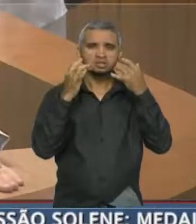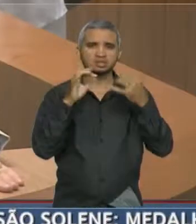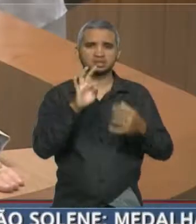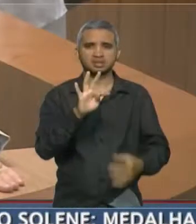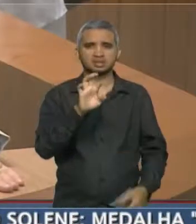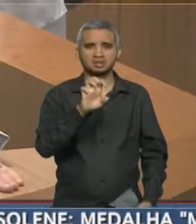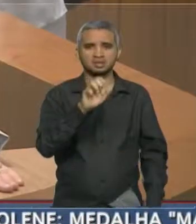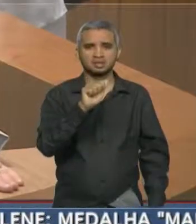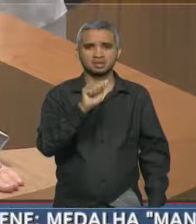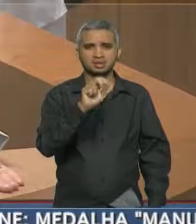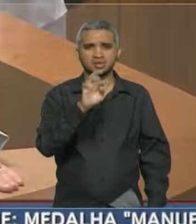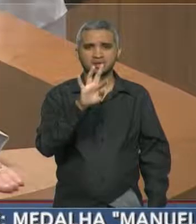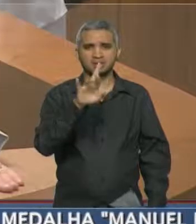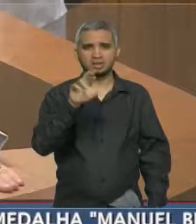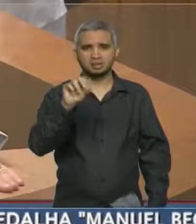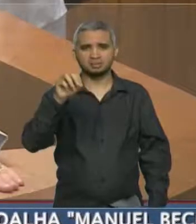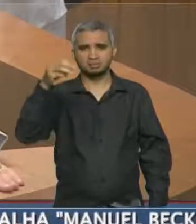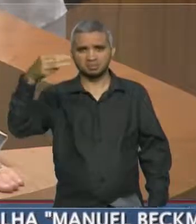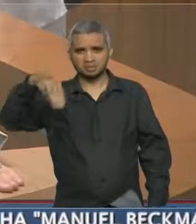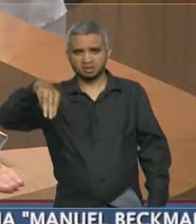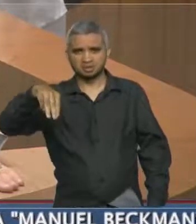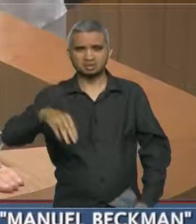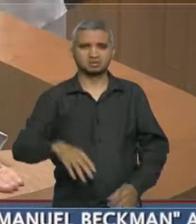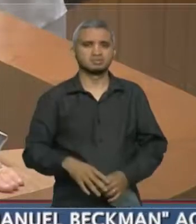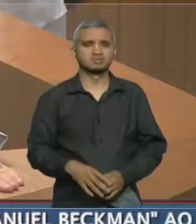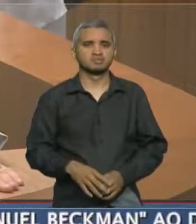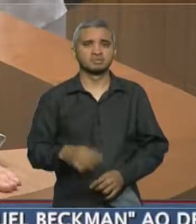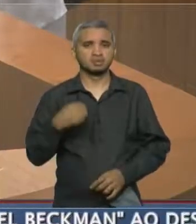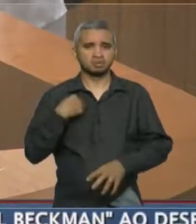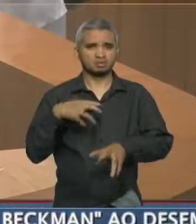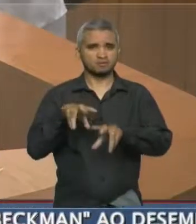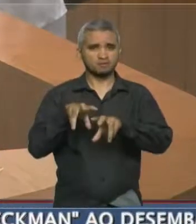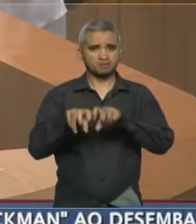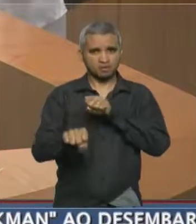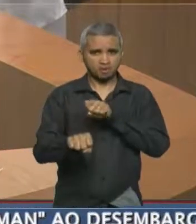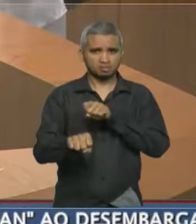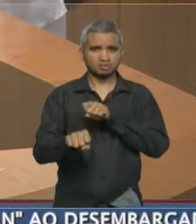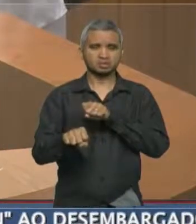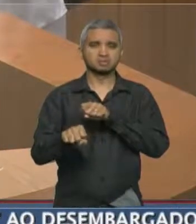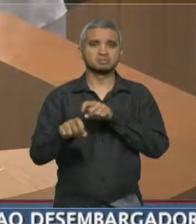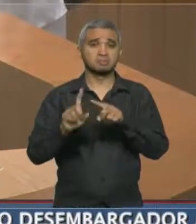e também um grande aprendizado. Mas aqui